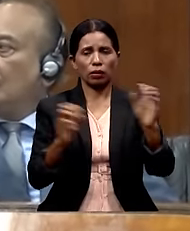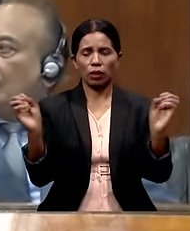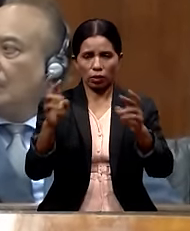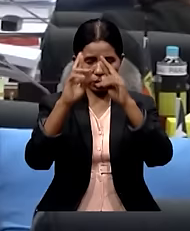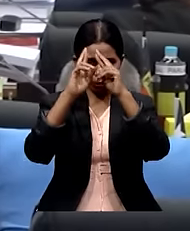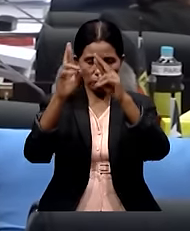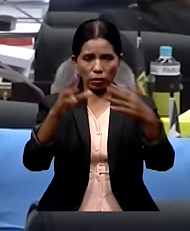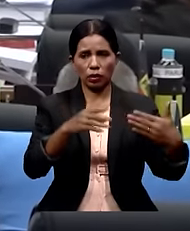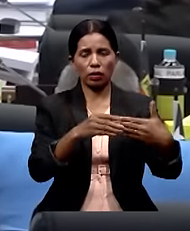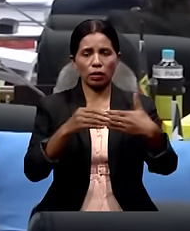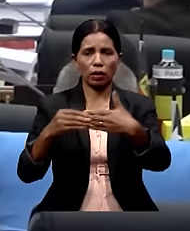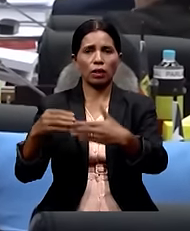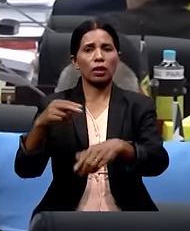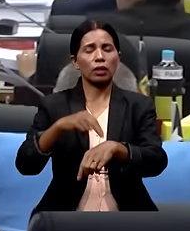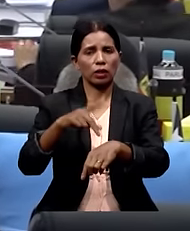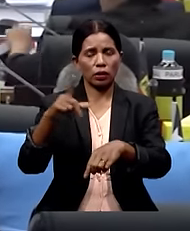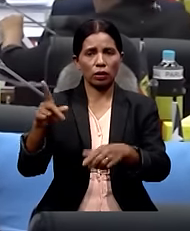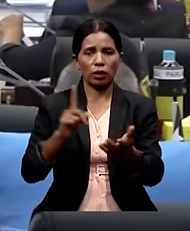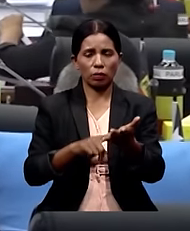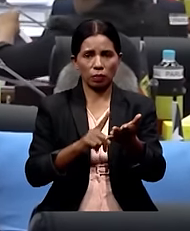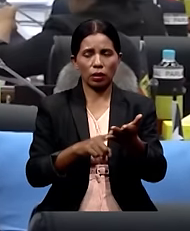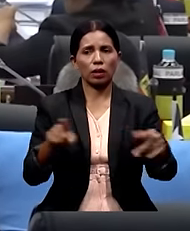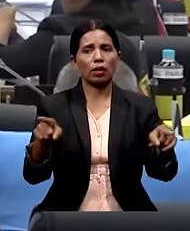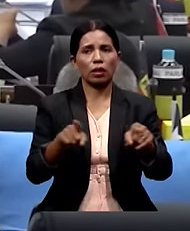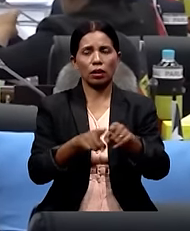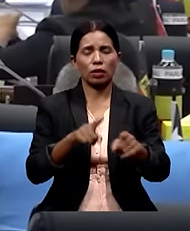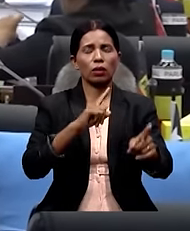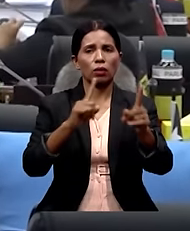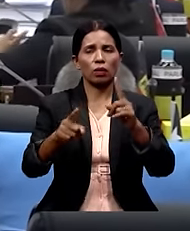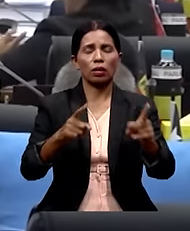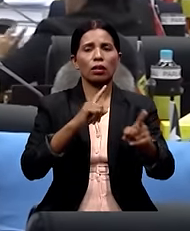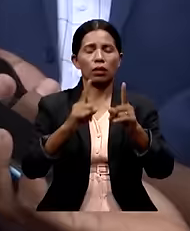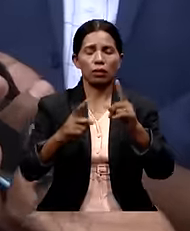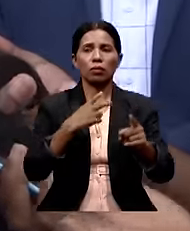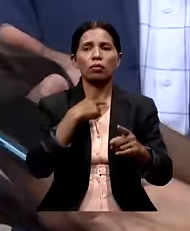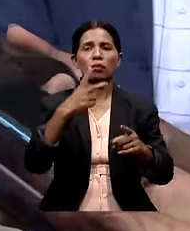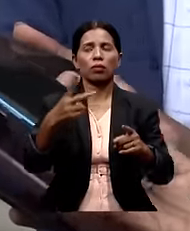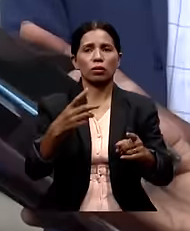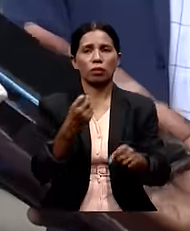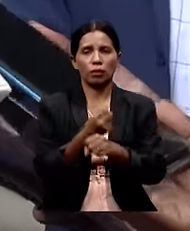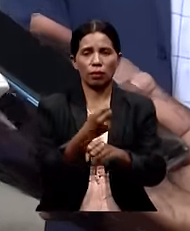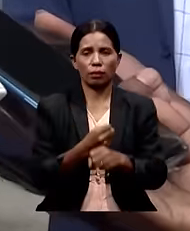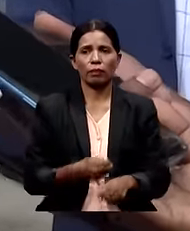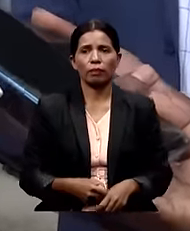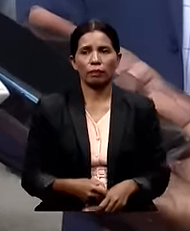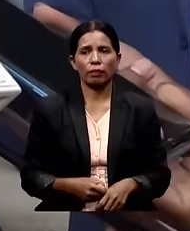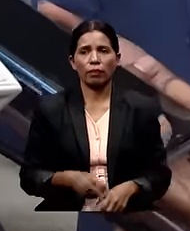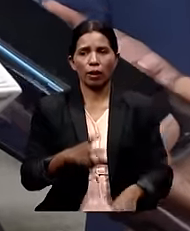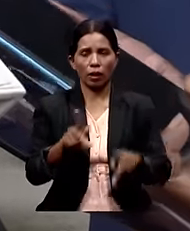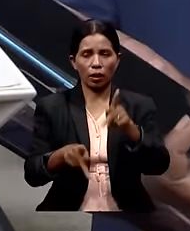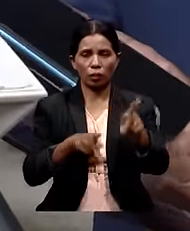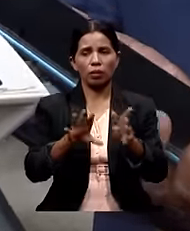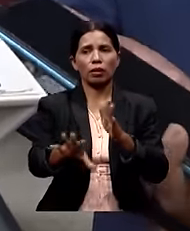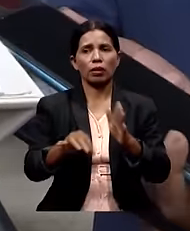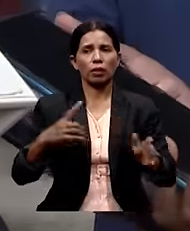à liderança nacional Sira e a debate nessa né, lhe russi qual é a quilar no Lian Macas. Povo maquili deputado